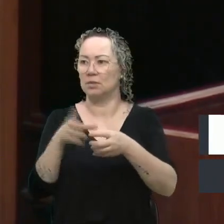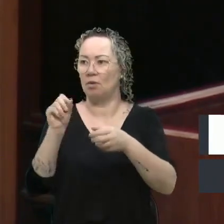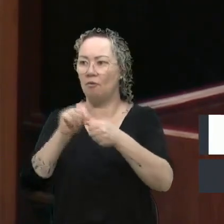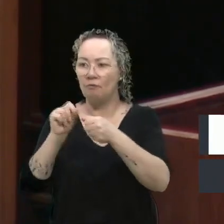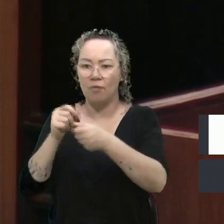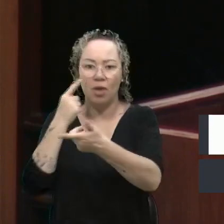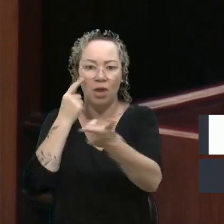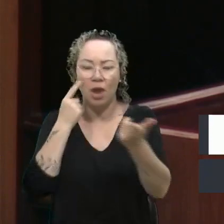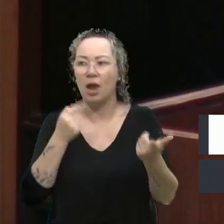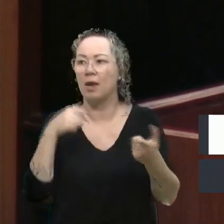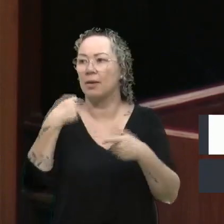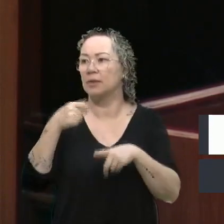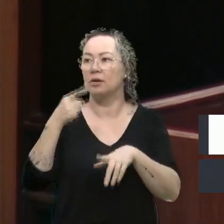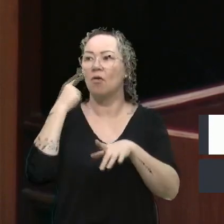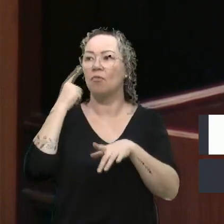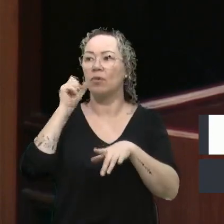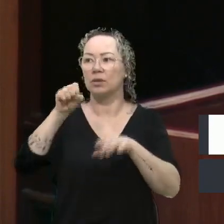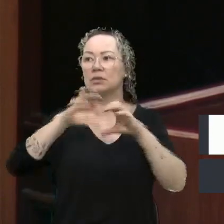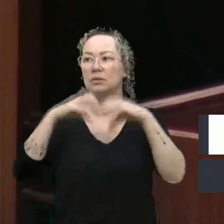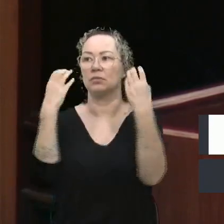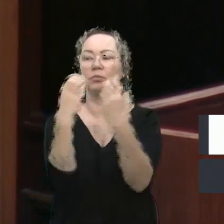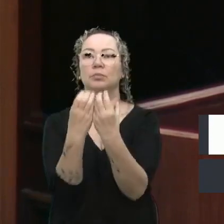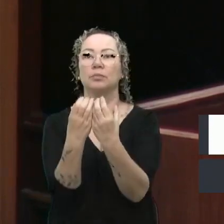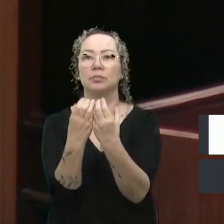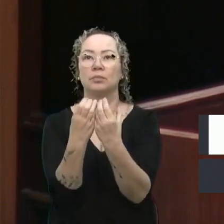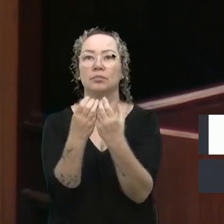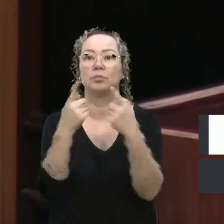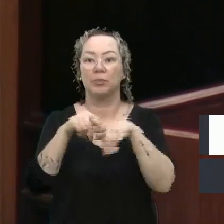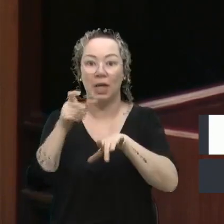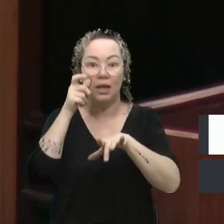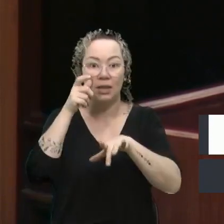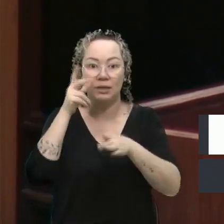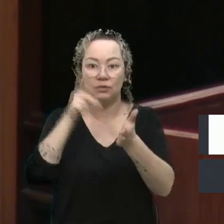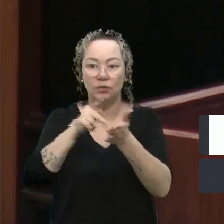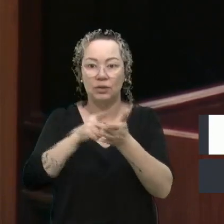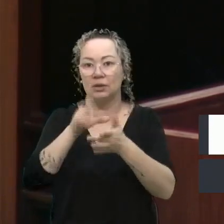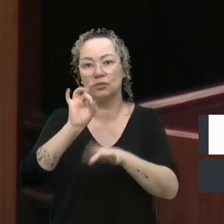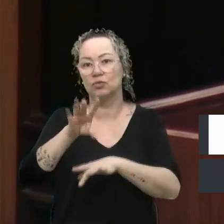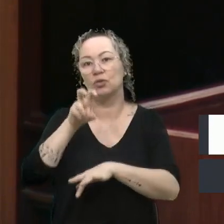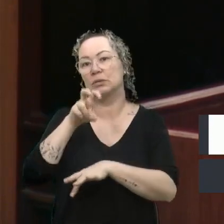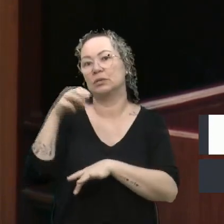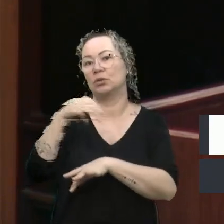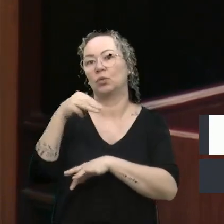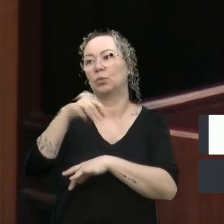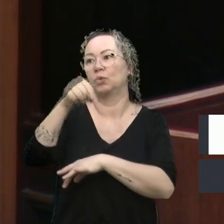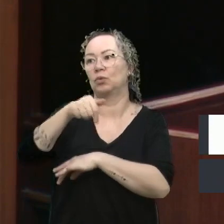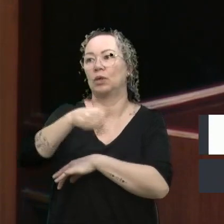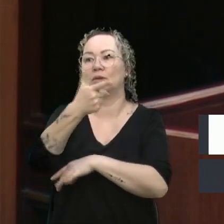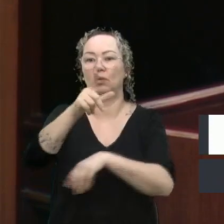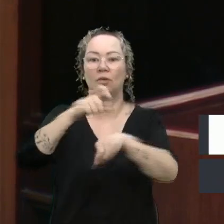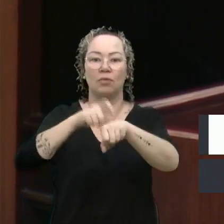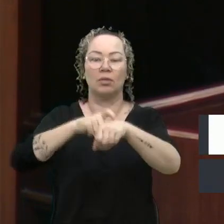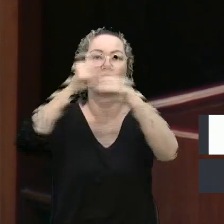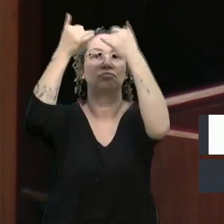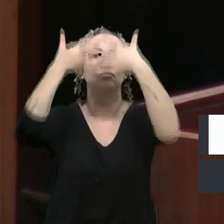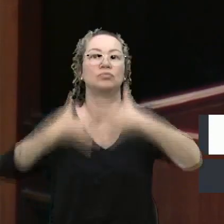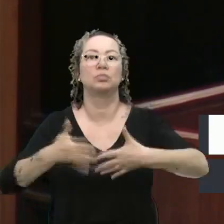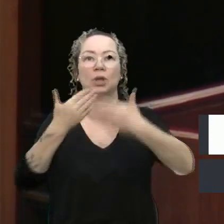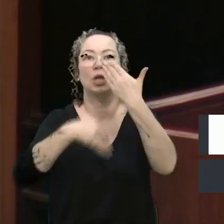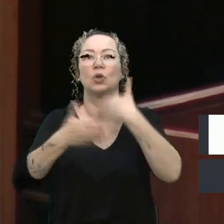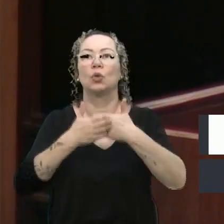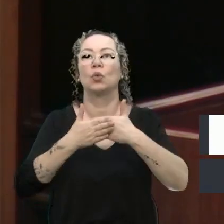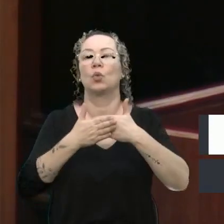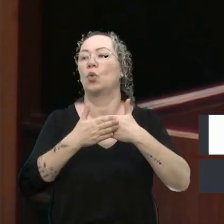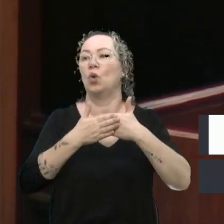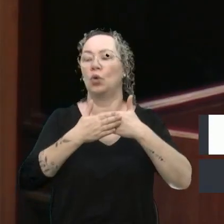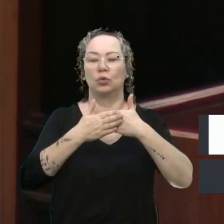temos que ouvir esta comunidade, mas ouvir ainda mais, não só 5 minutos aqui. Ela não teve tempo de explicar todo o mapa,